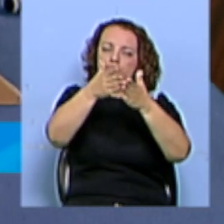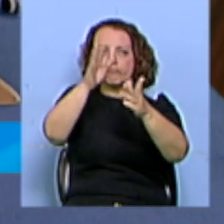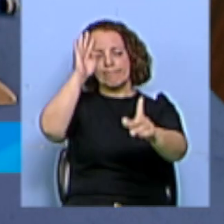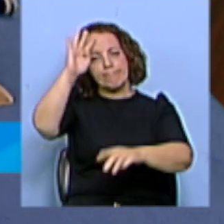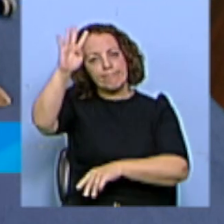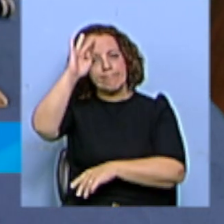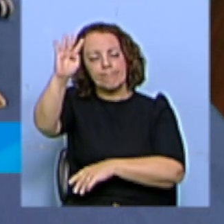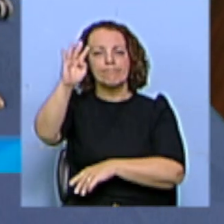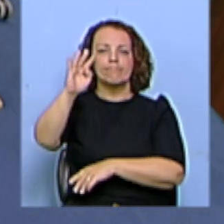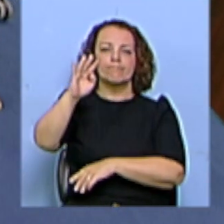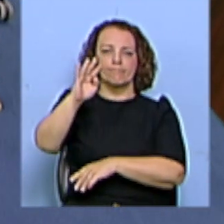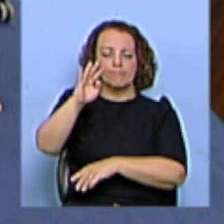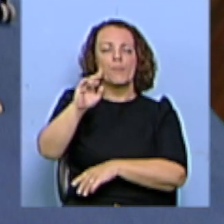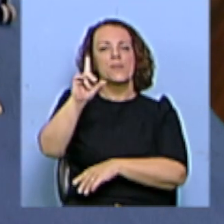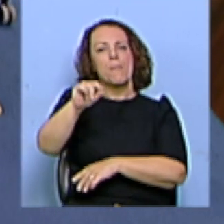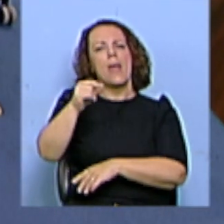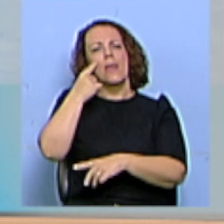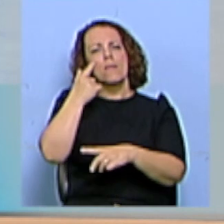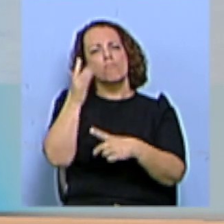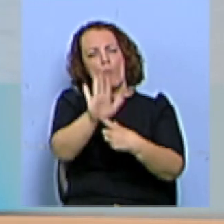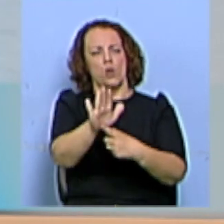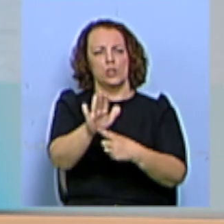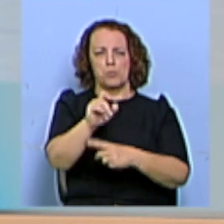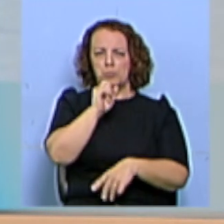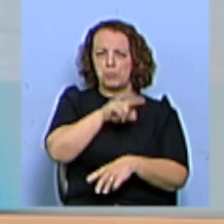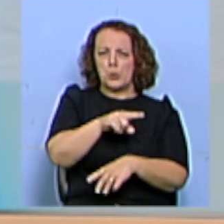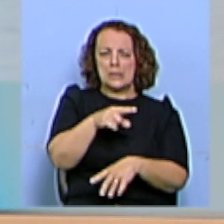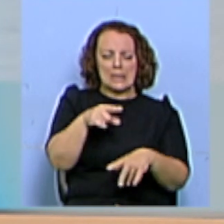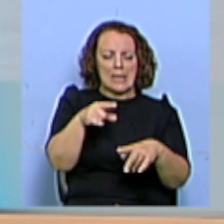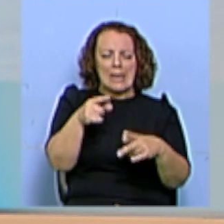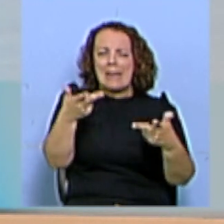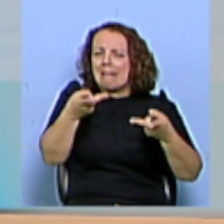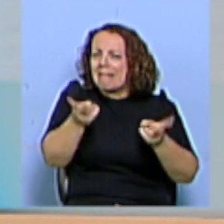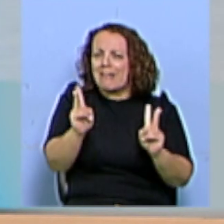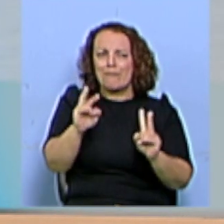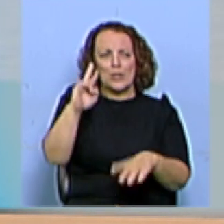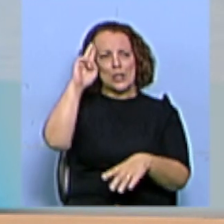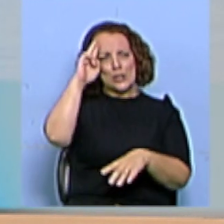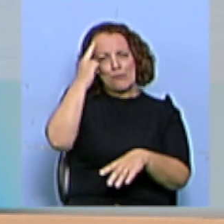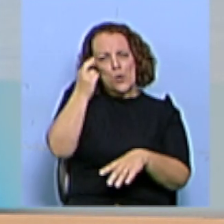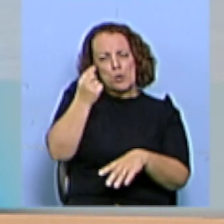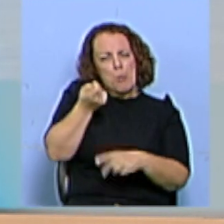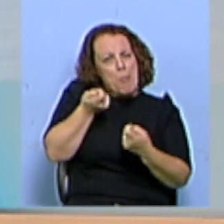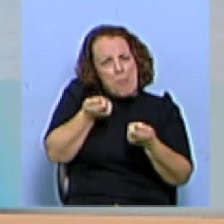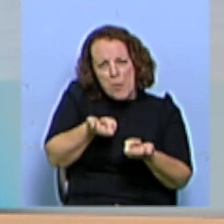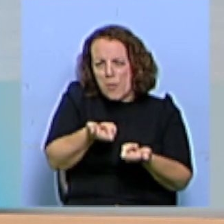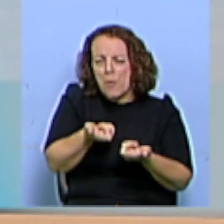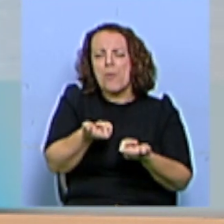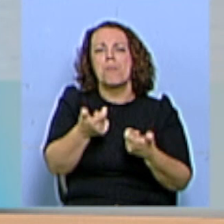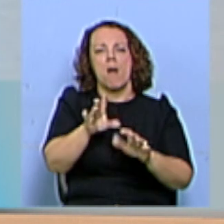mostrar como, com pouco esforço, de uma forma muito livre, se pode